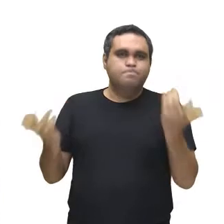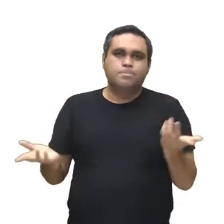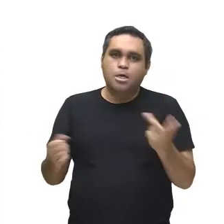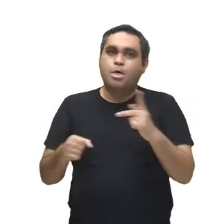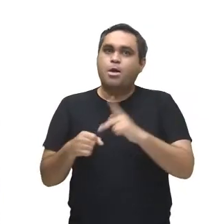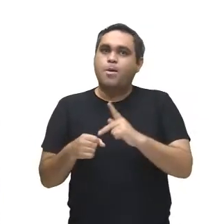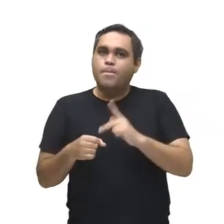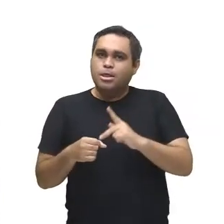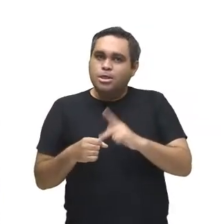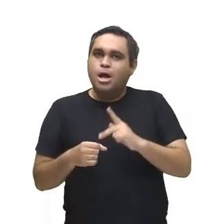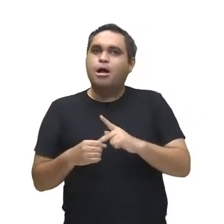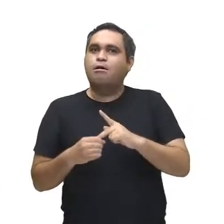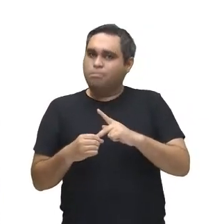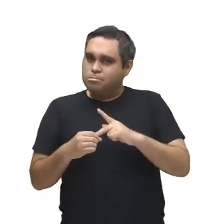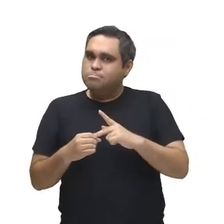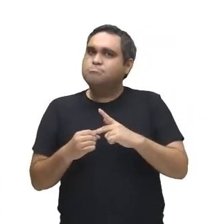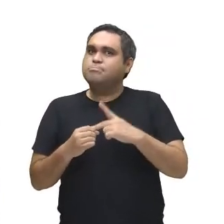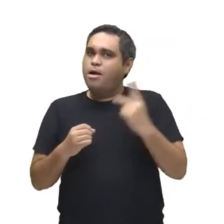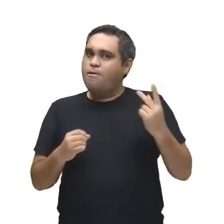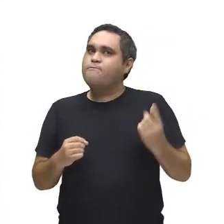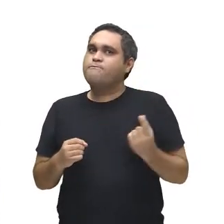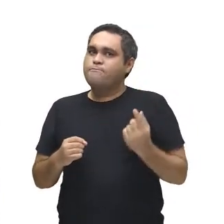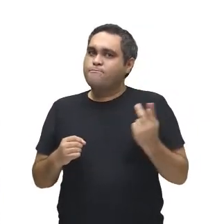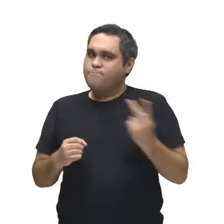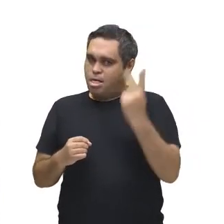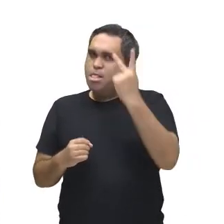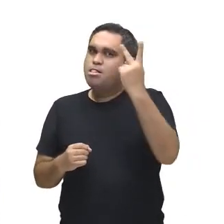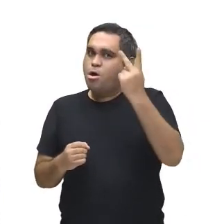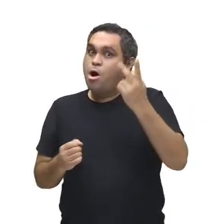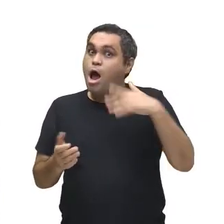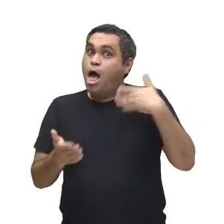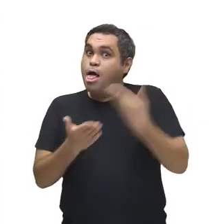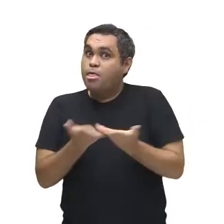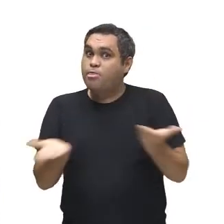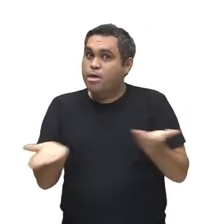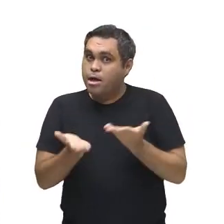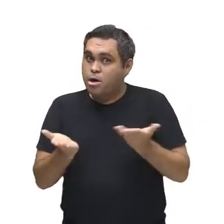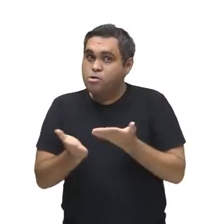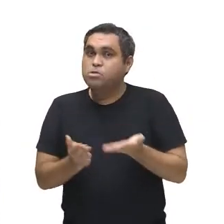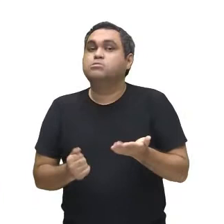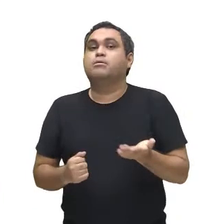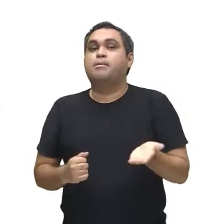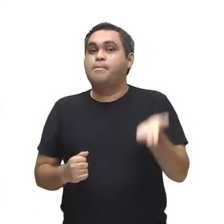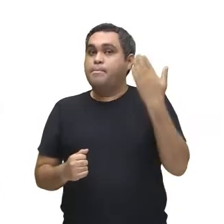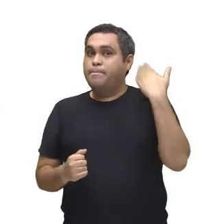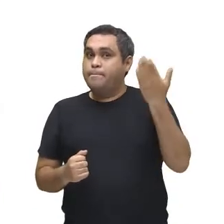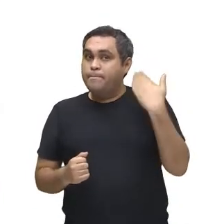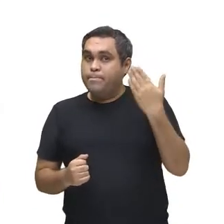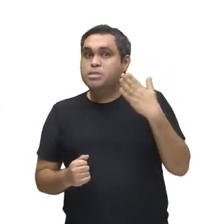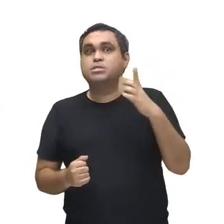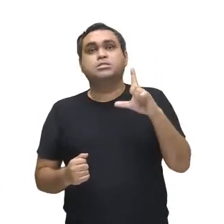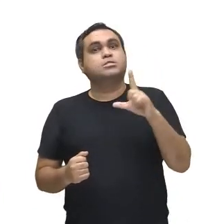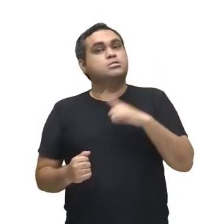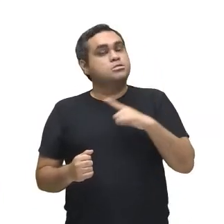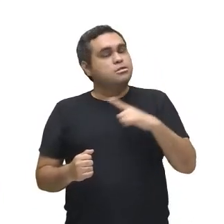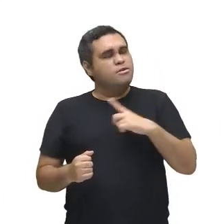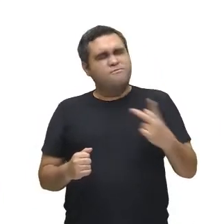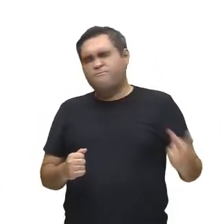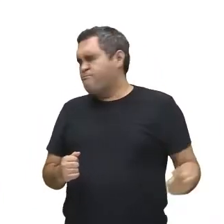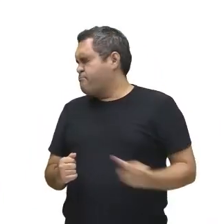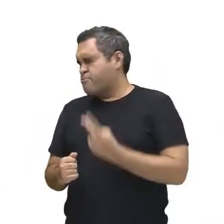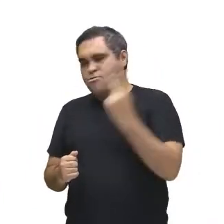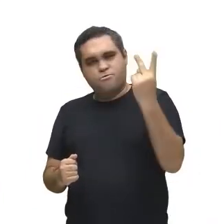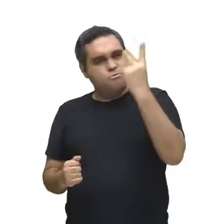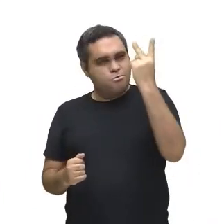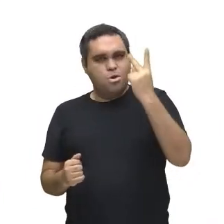um produto muito cobiçado até os dias de hoje, mas que naquela época tinha um valor imensurável para as